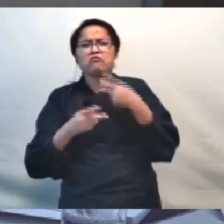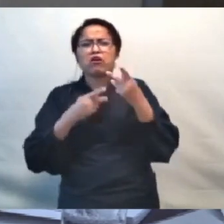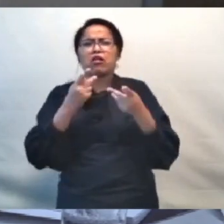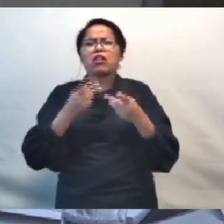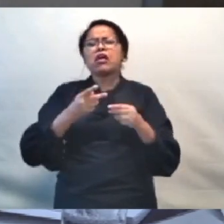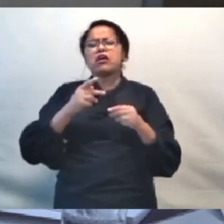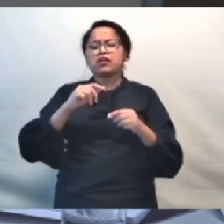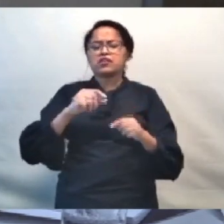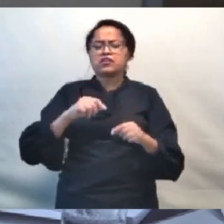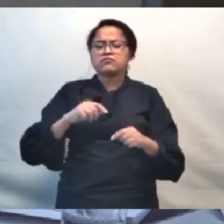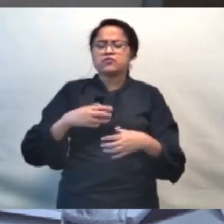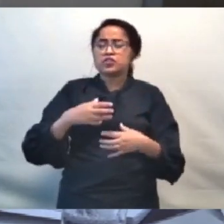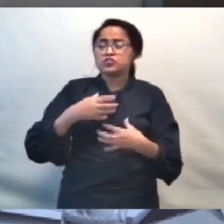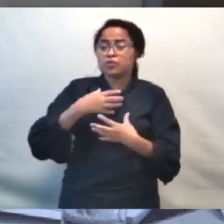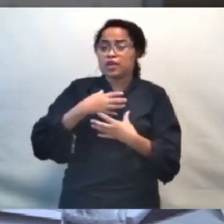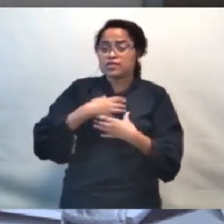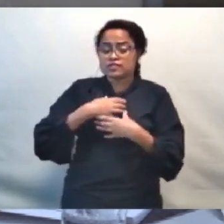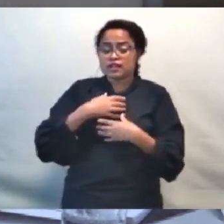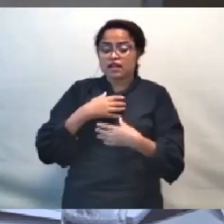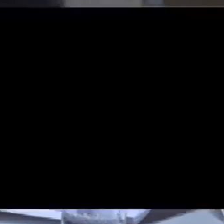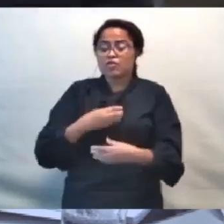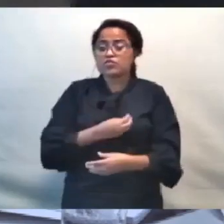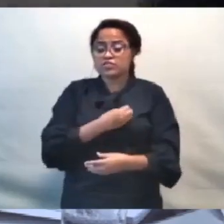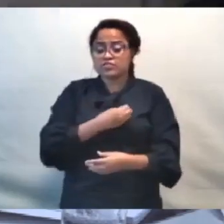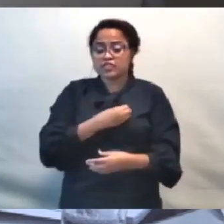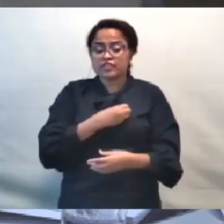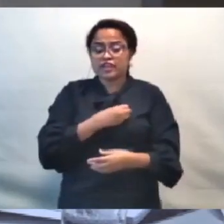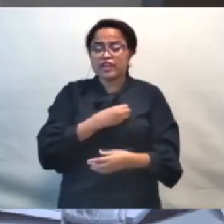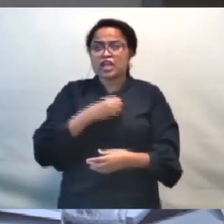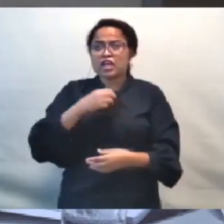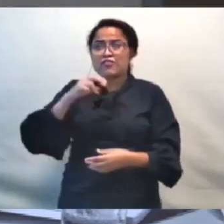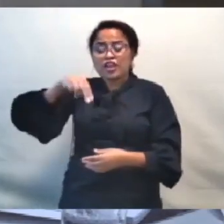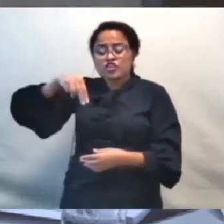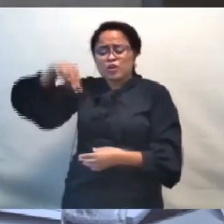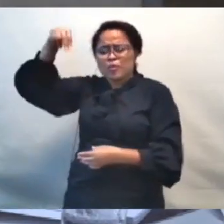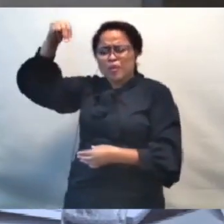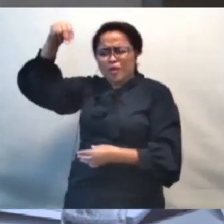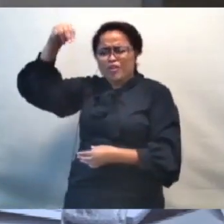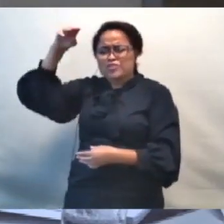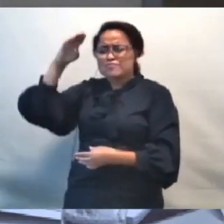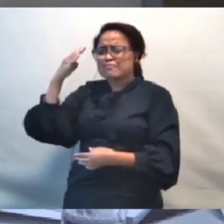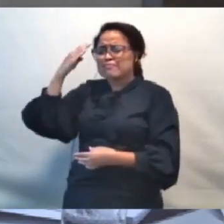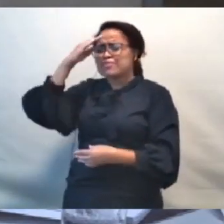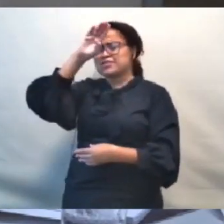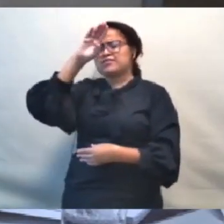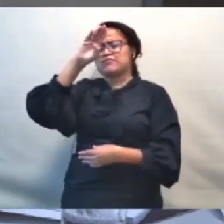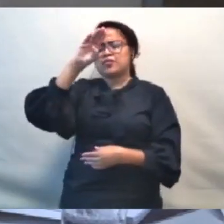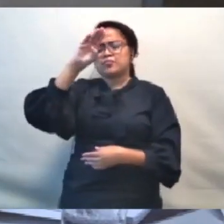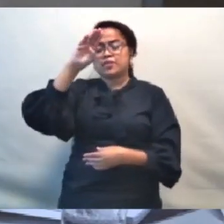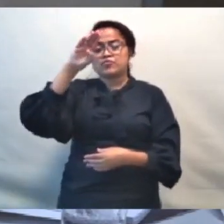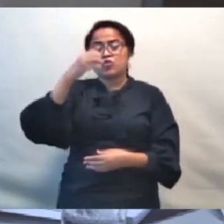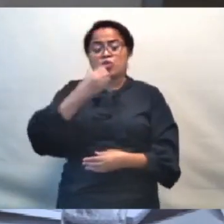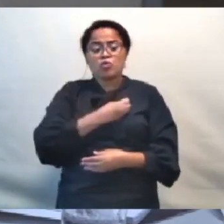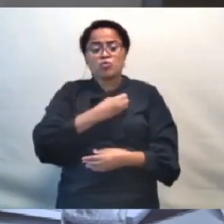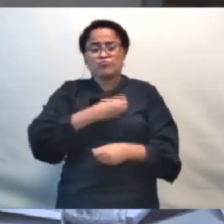na região norte, principalmente, que é uma região que os números assim cresceram muito. Inclusive, eu estou com um sobrinho meu